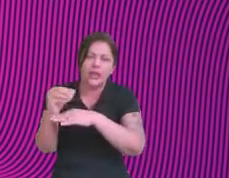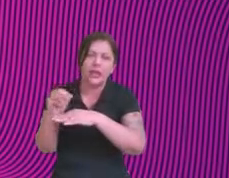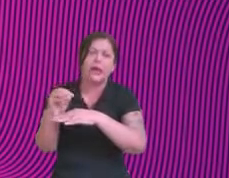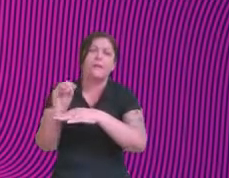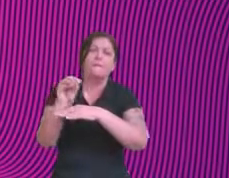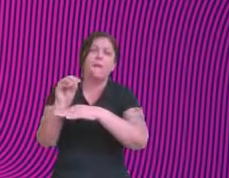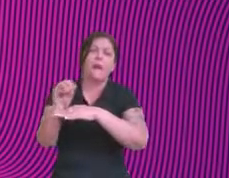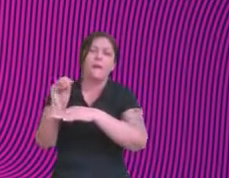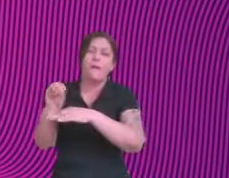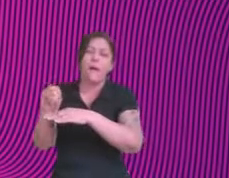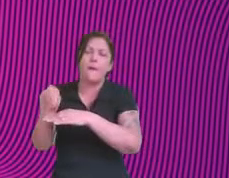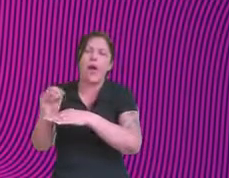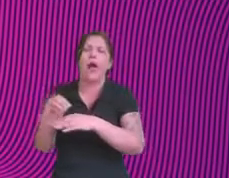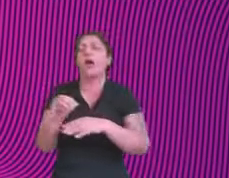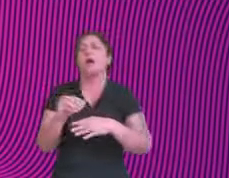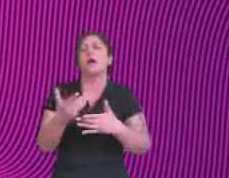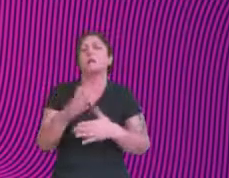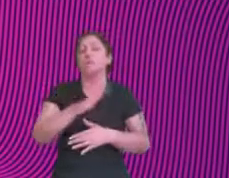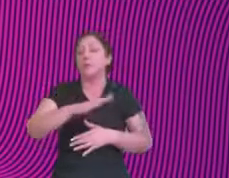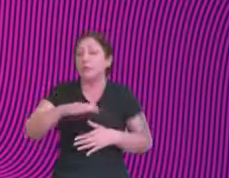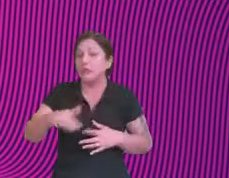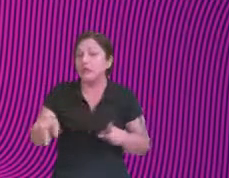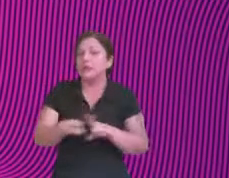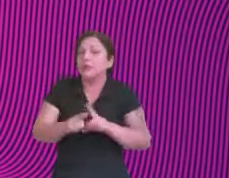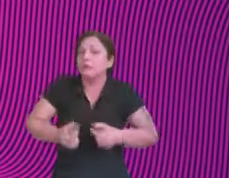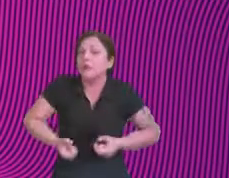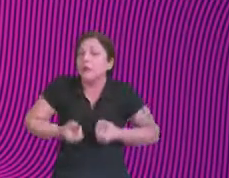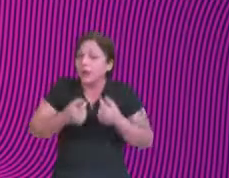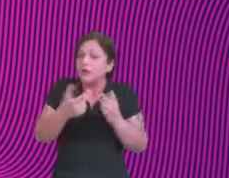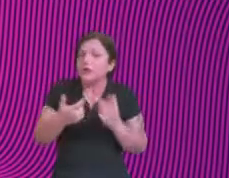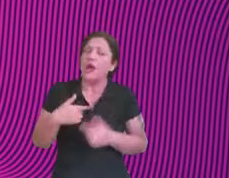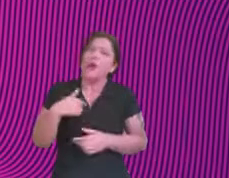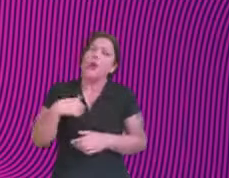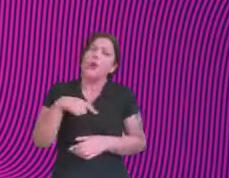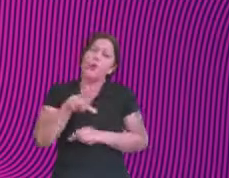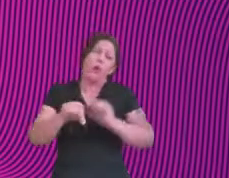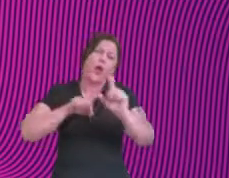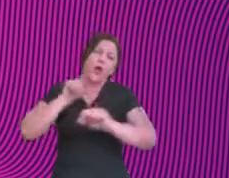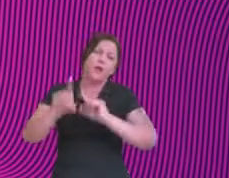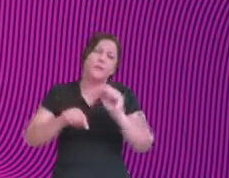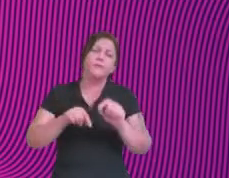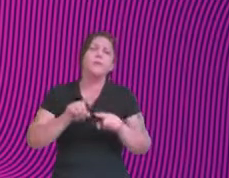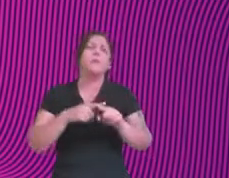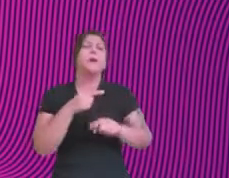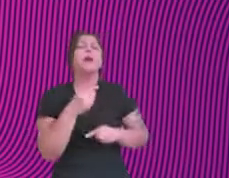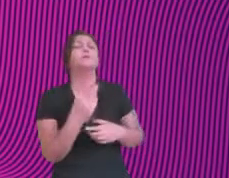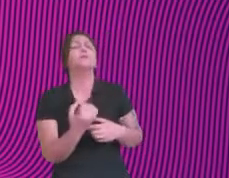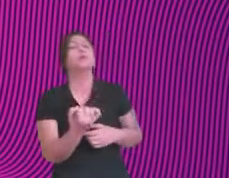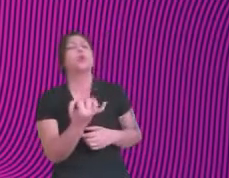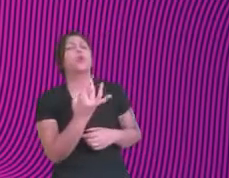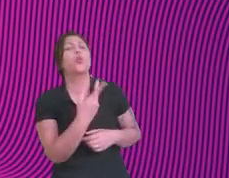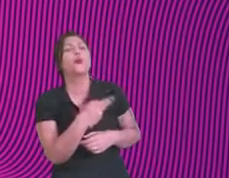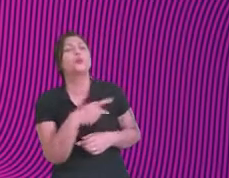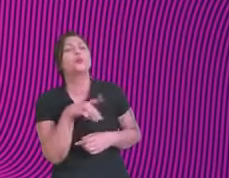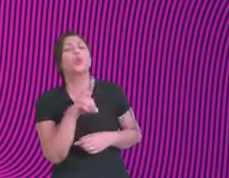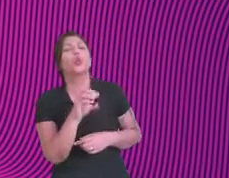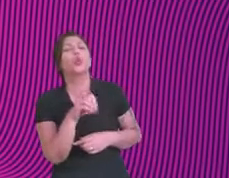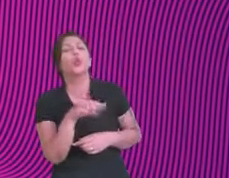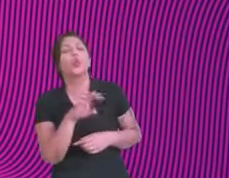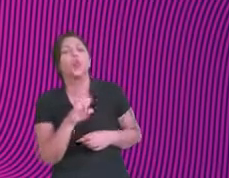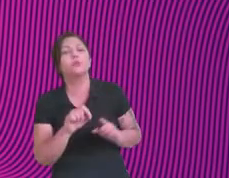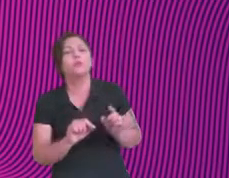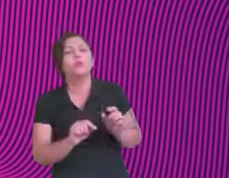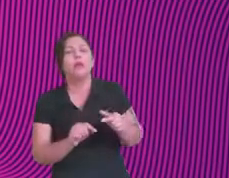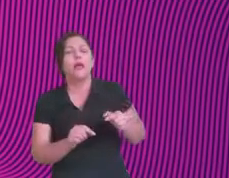fazer. Que é a minha preferência em relação a dose de quanto você está usando? 30, 35 de mitomicina? Você está usando